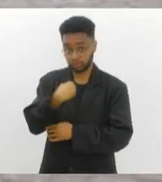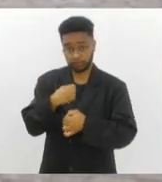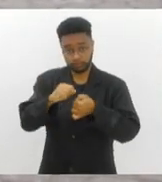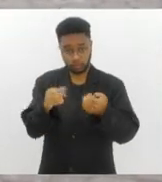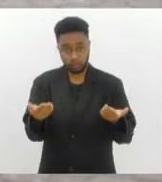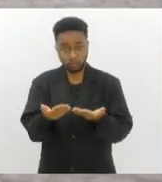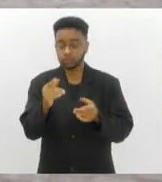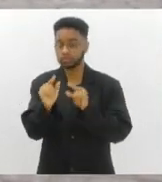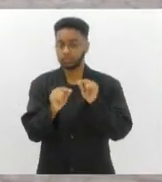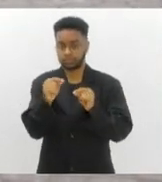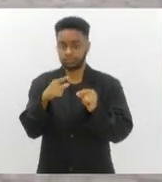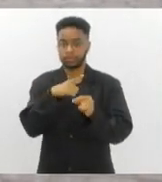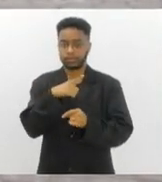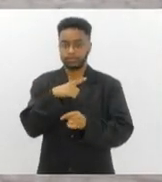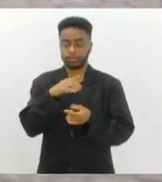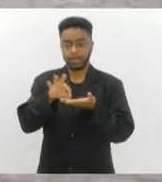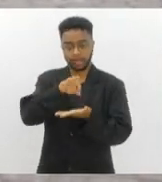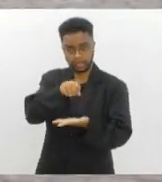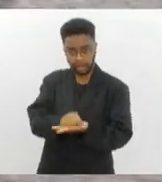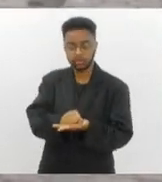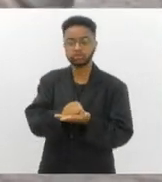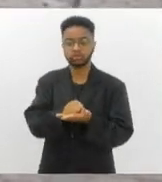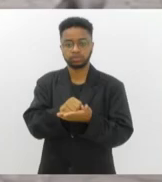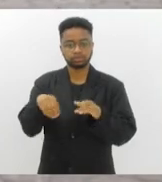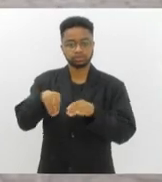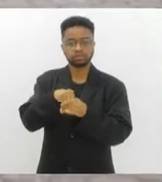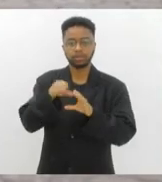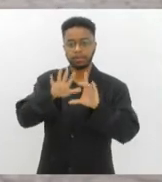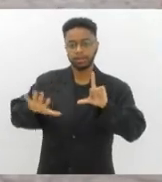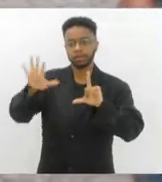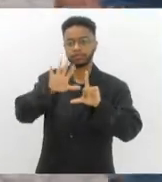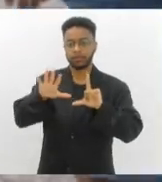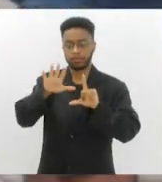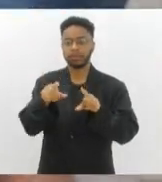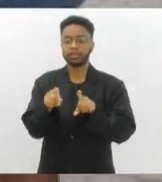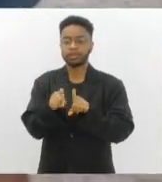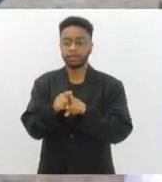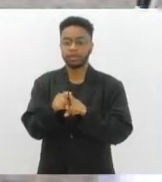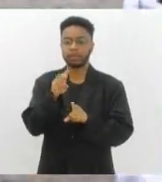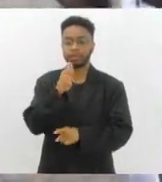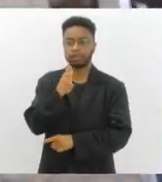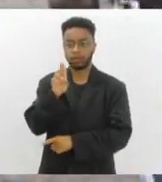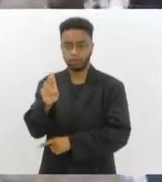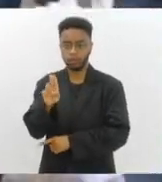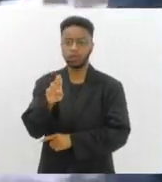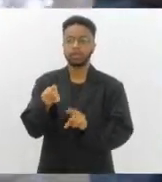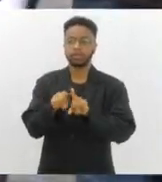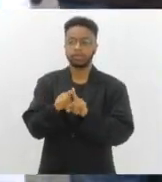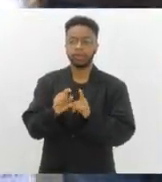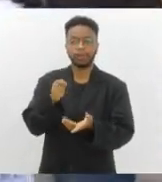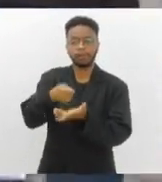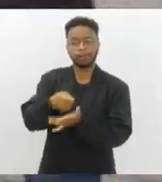hoje estão entre eles o cadastro na própria plataforma da Rio Card, cadastro de bilhete único, tarifa